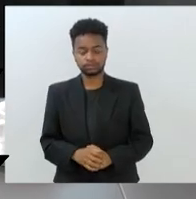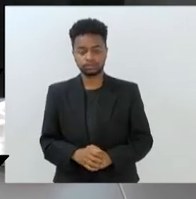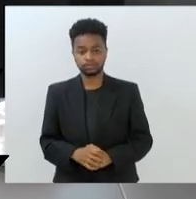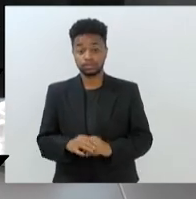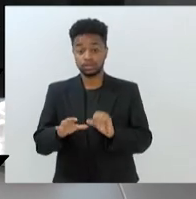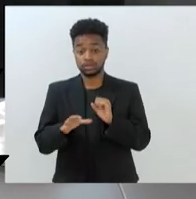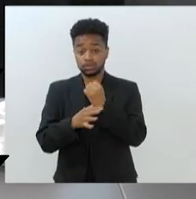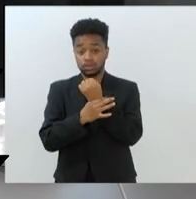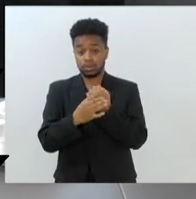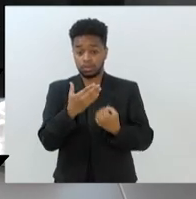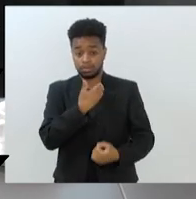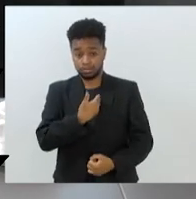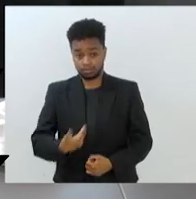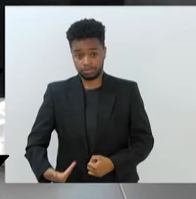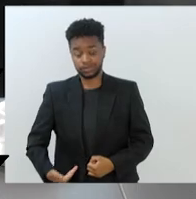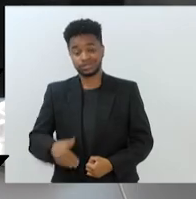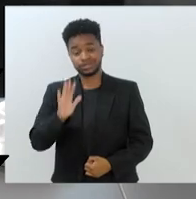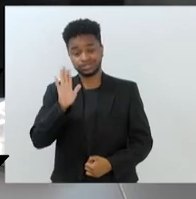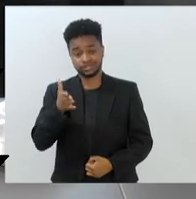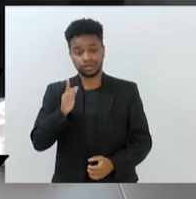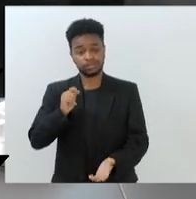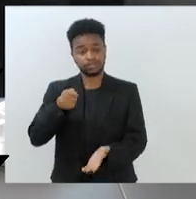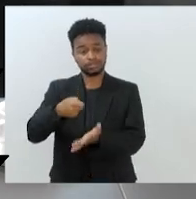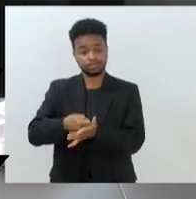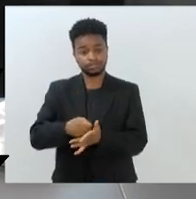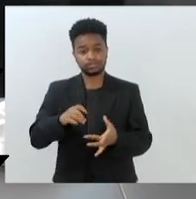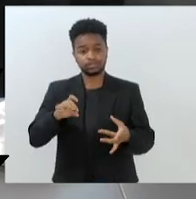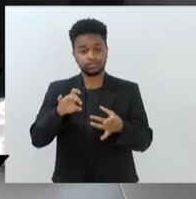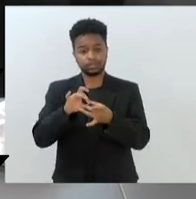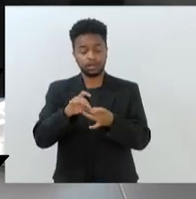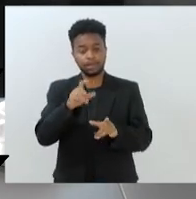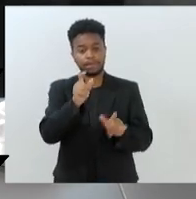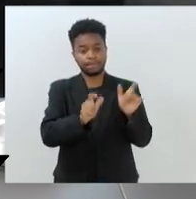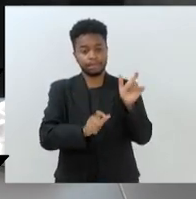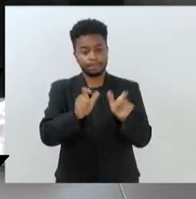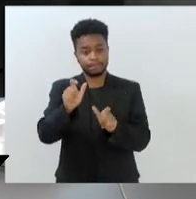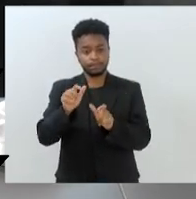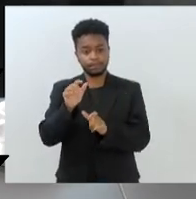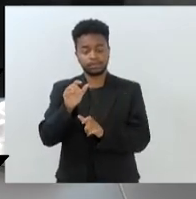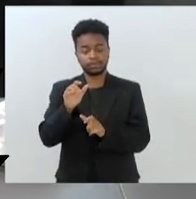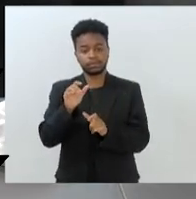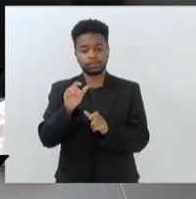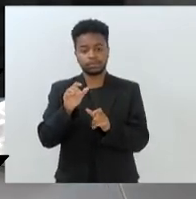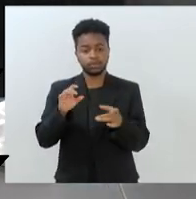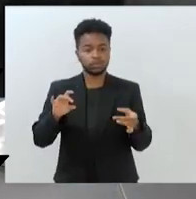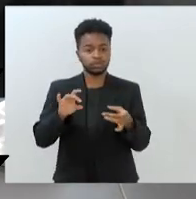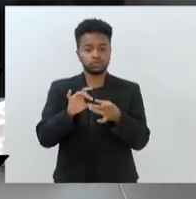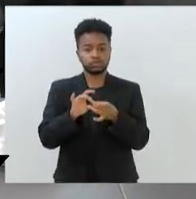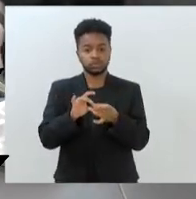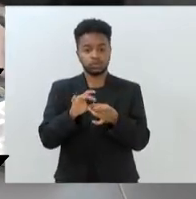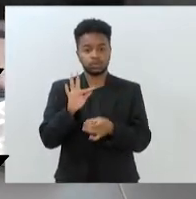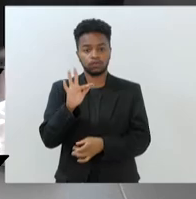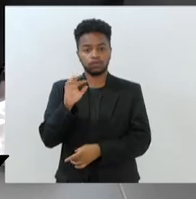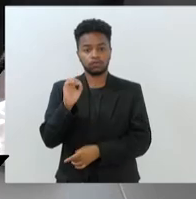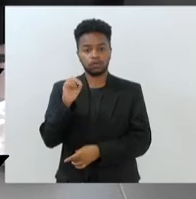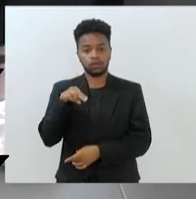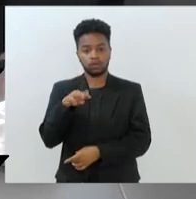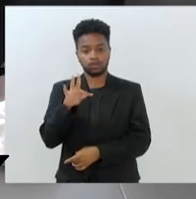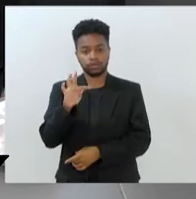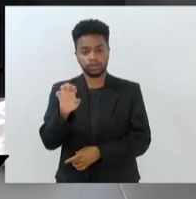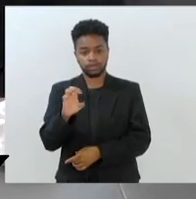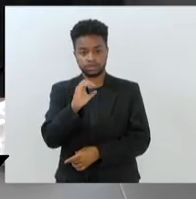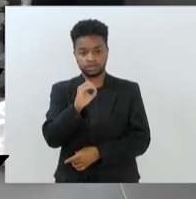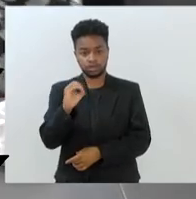Segurança pública já é remunerada pelo contribuinte com a fonte 00 ou fonte